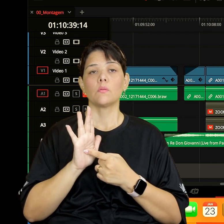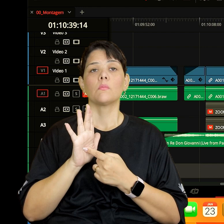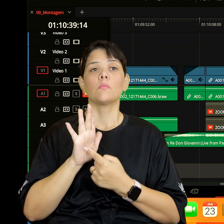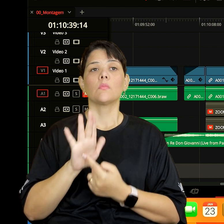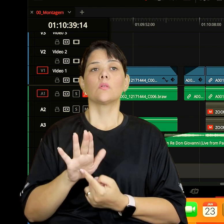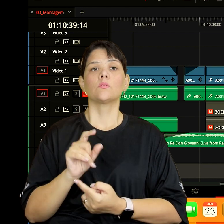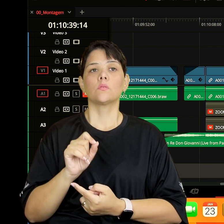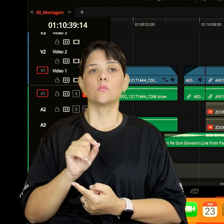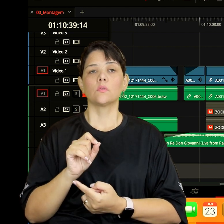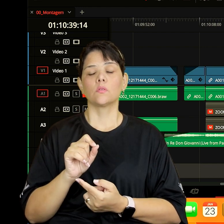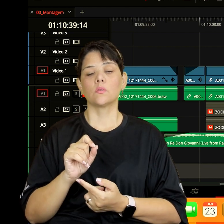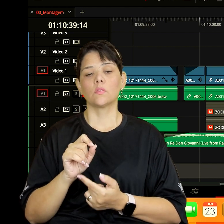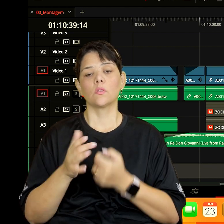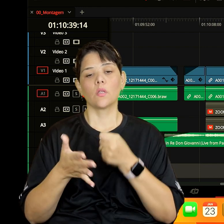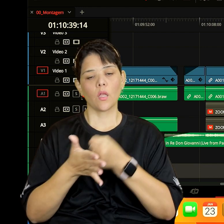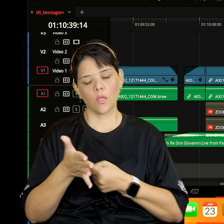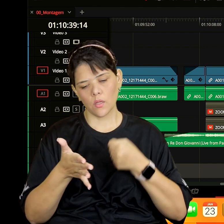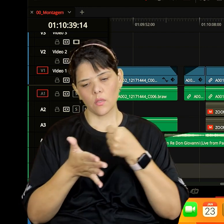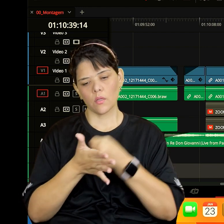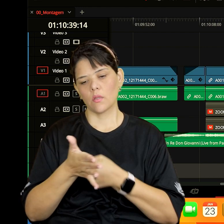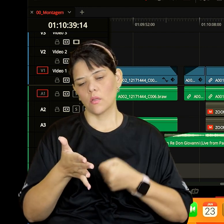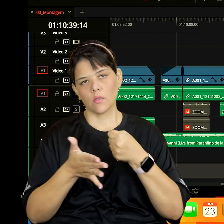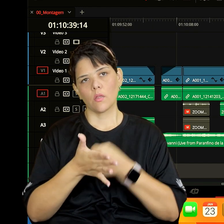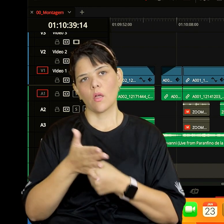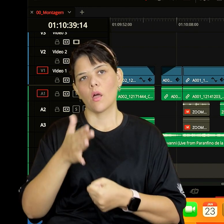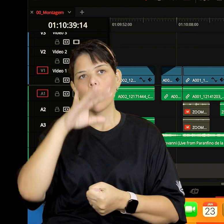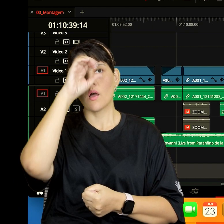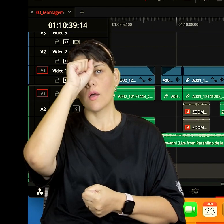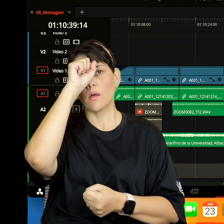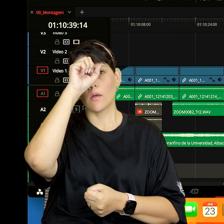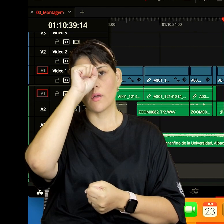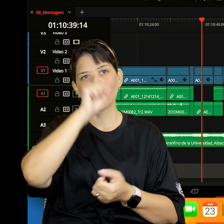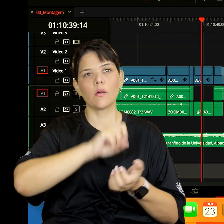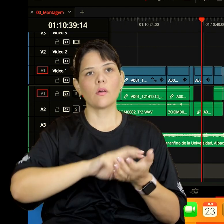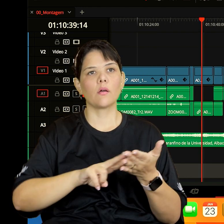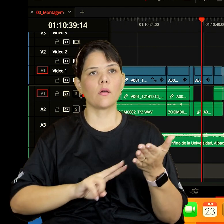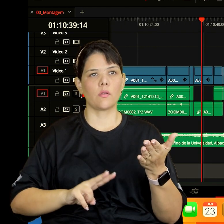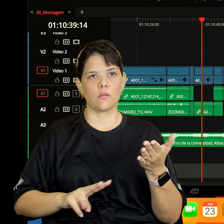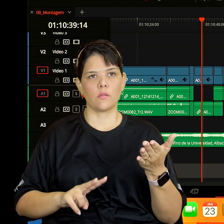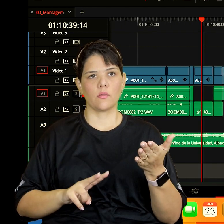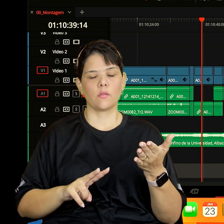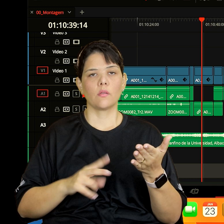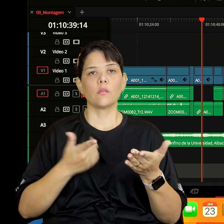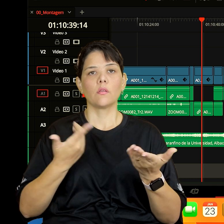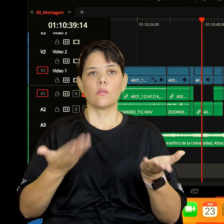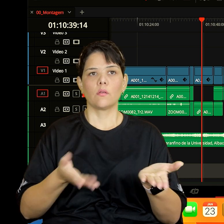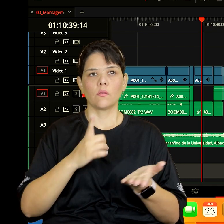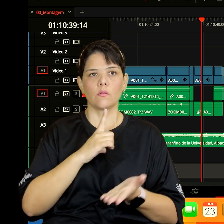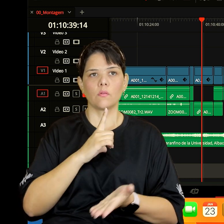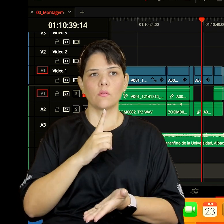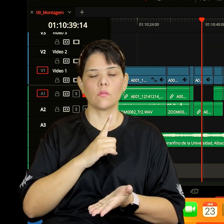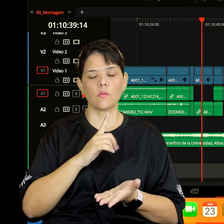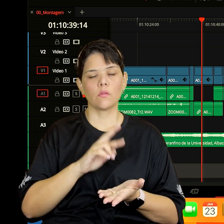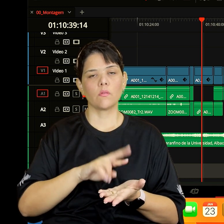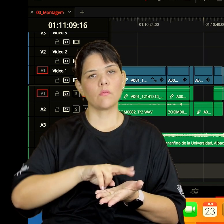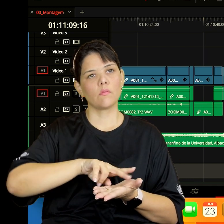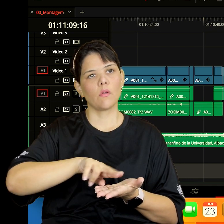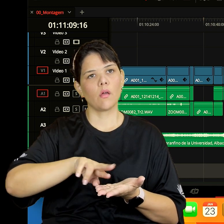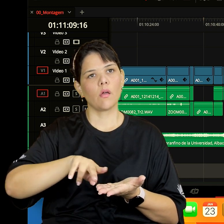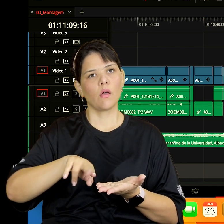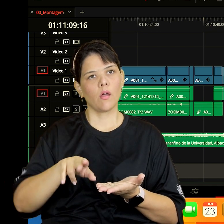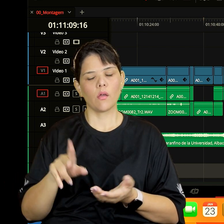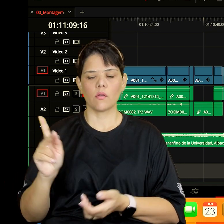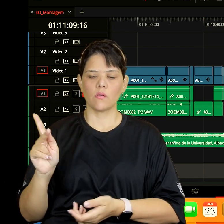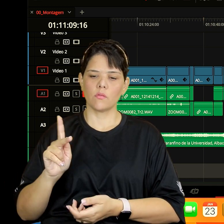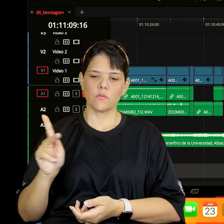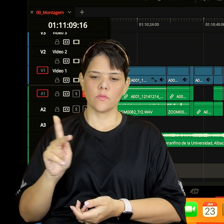nessa luta dele, nesse progresso dele de aprender a ler, tranquilo? Então a gente tem várias cenas da professora ensinando para